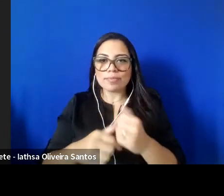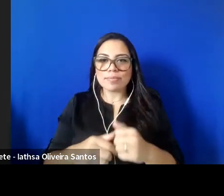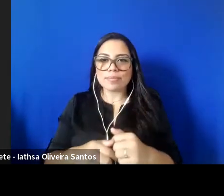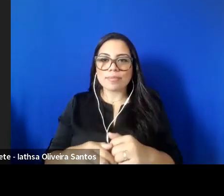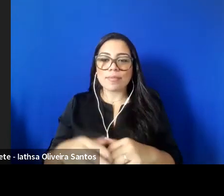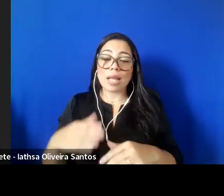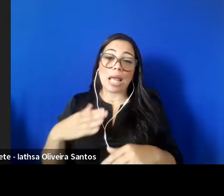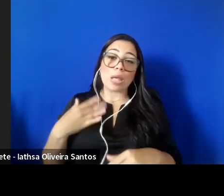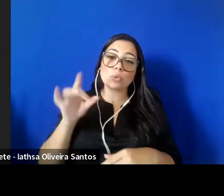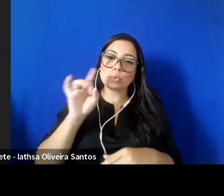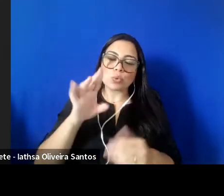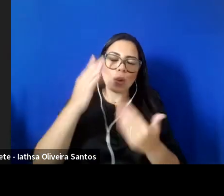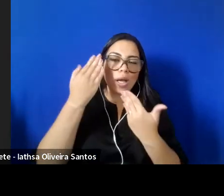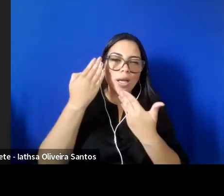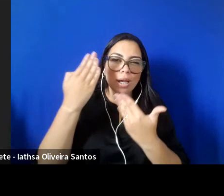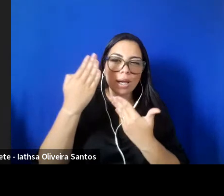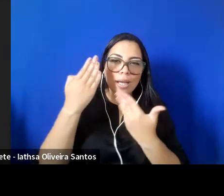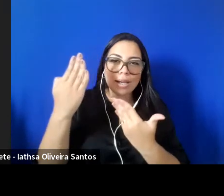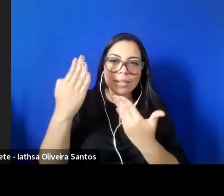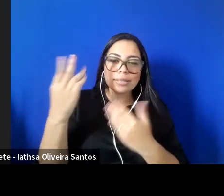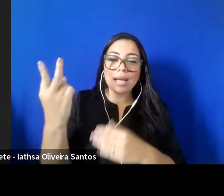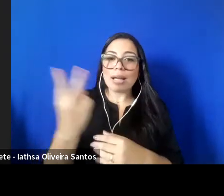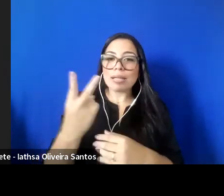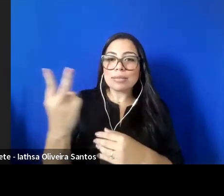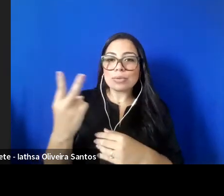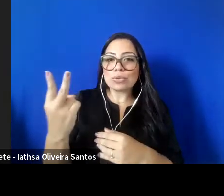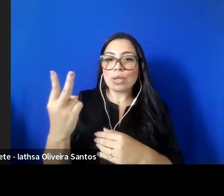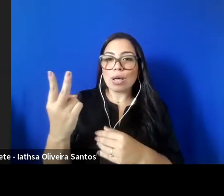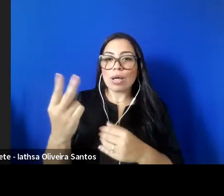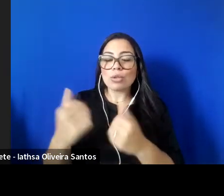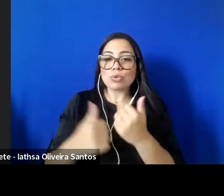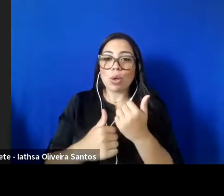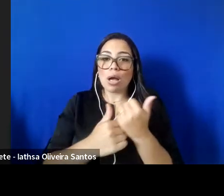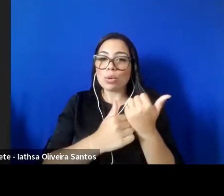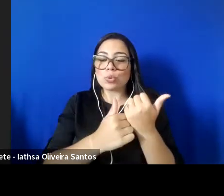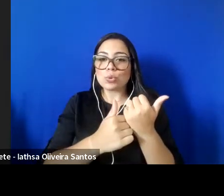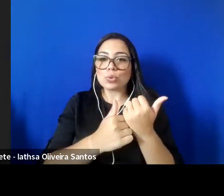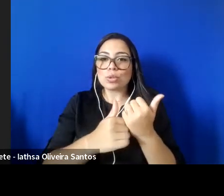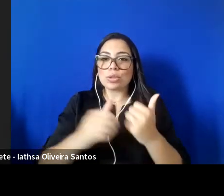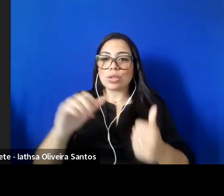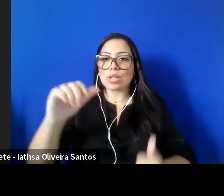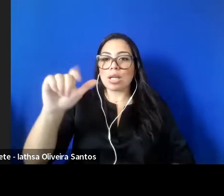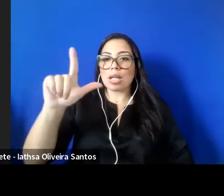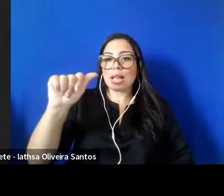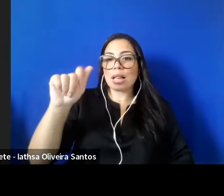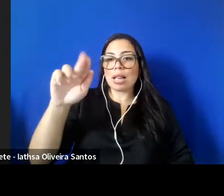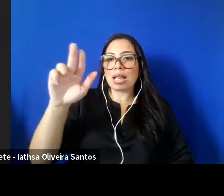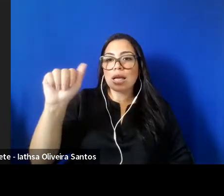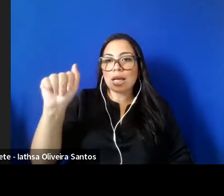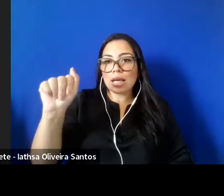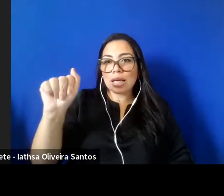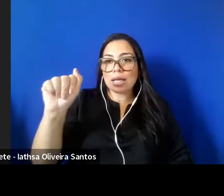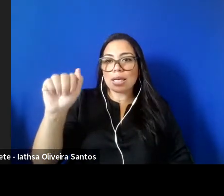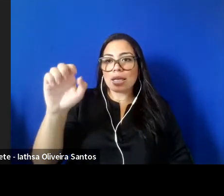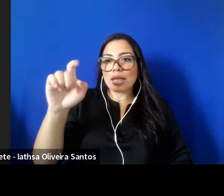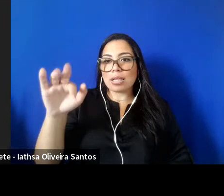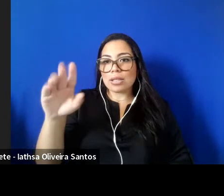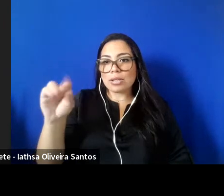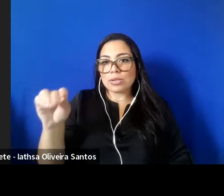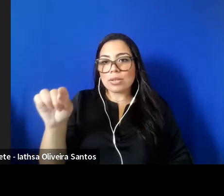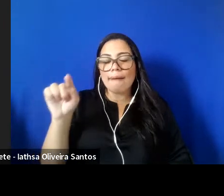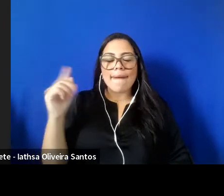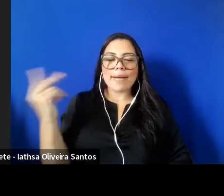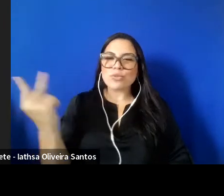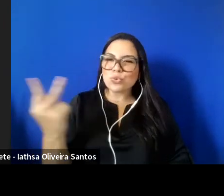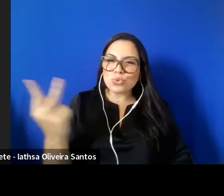Eu só queria agradecer as duas estagiárias da Emerge, a Luísa de Faria e a Laura Lagrota, pela é que pega um pesado, excelente, né?